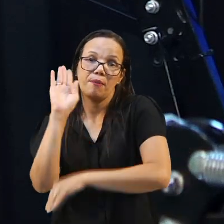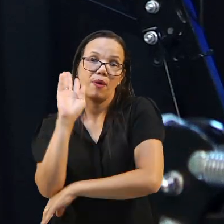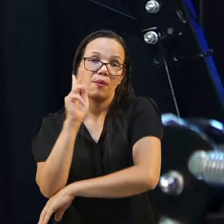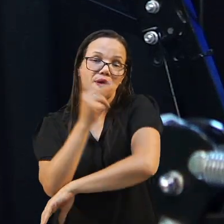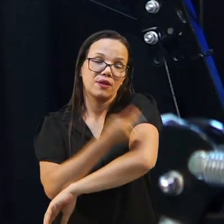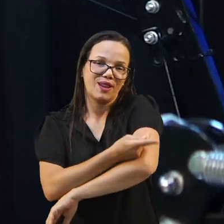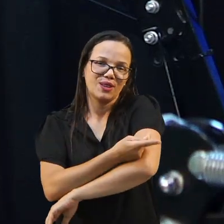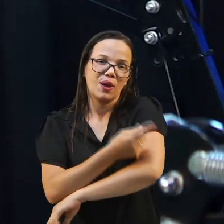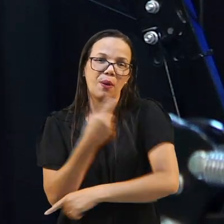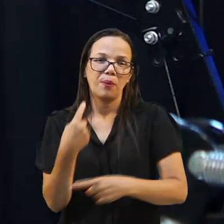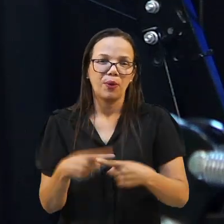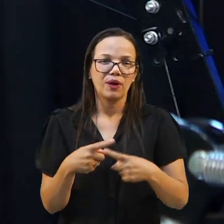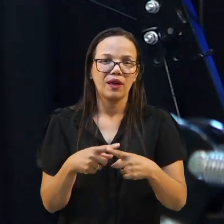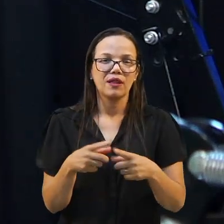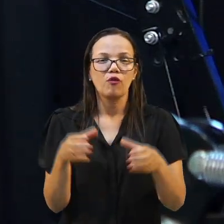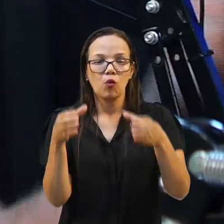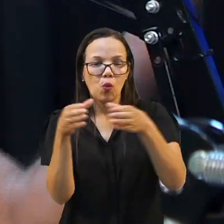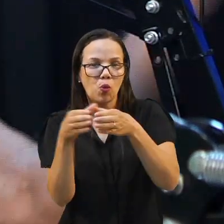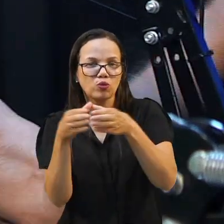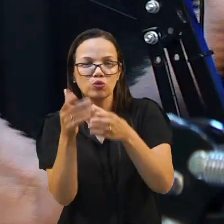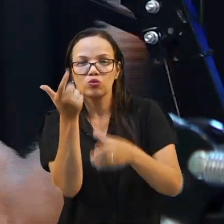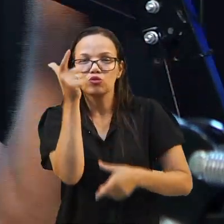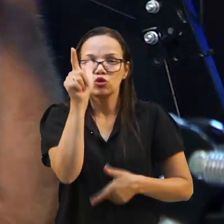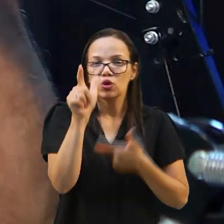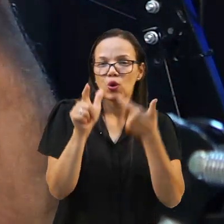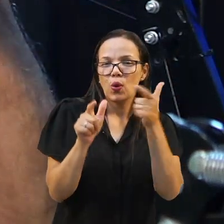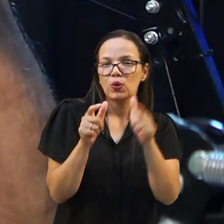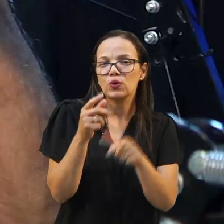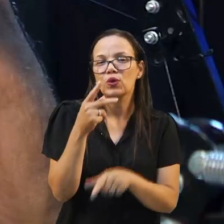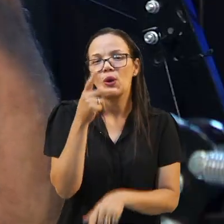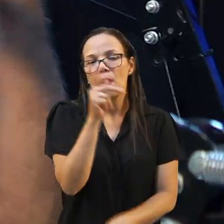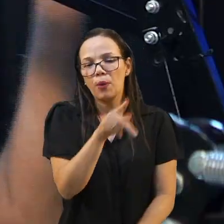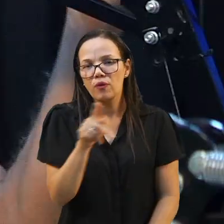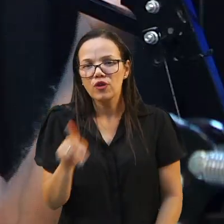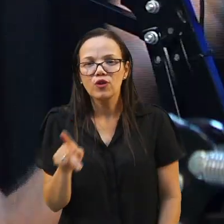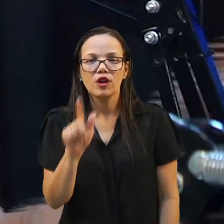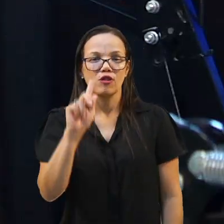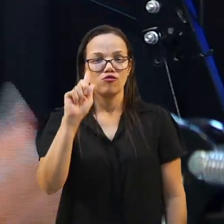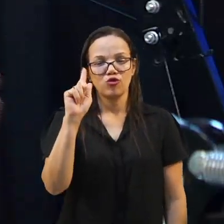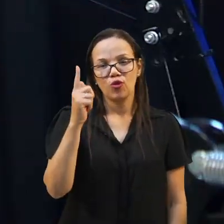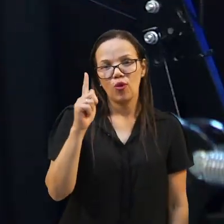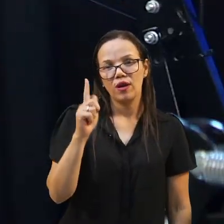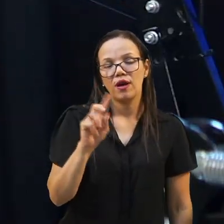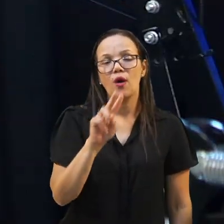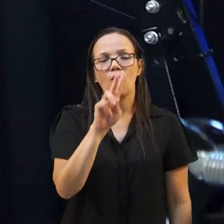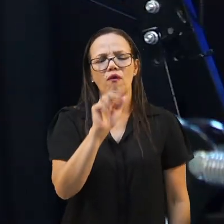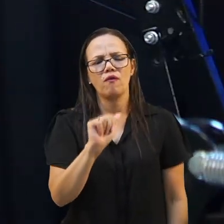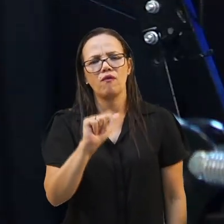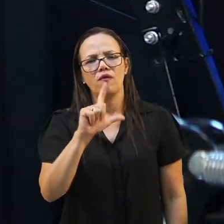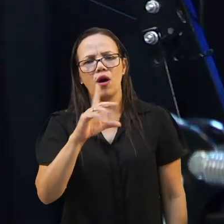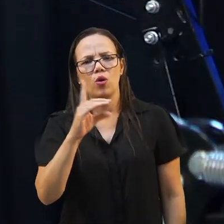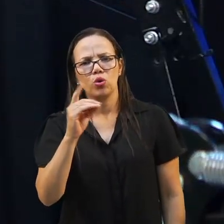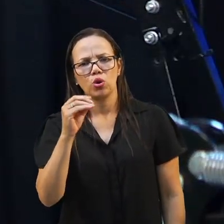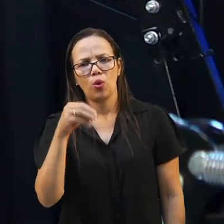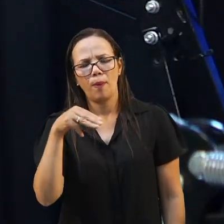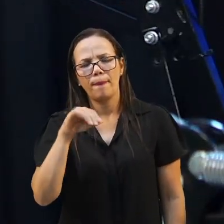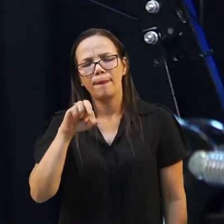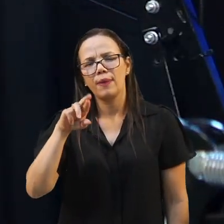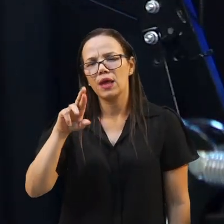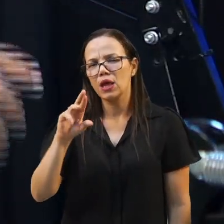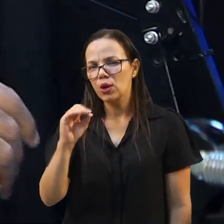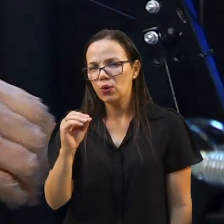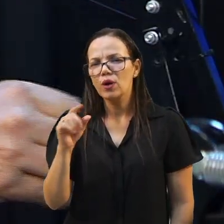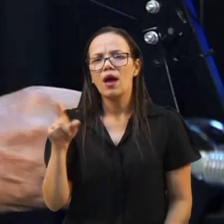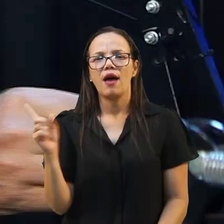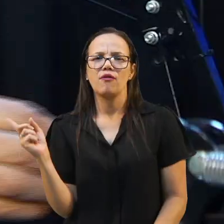veio um conjunto de outros professores. Vinham professores de Goiânia, vinha um professor de Uberaba,